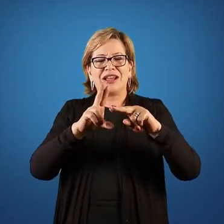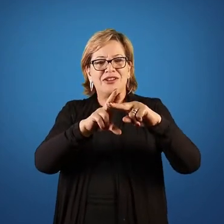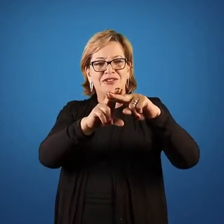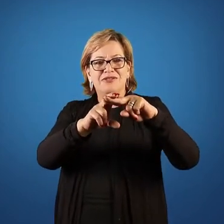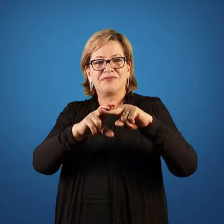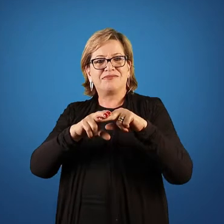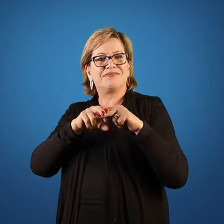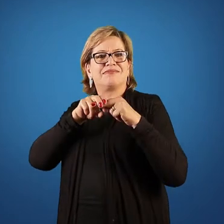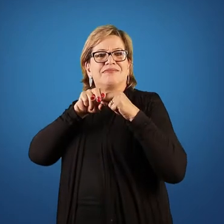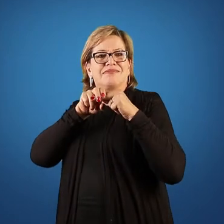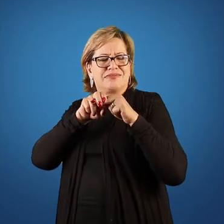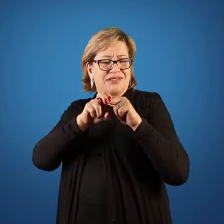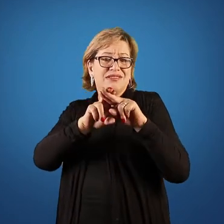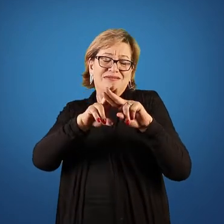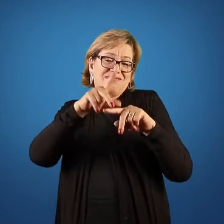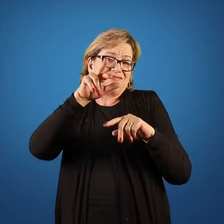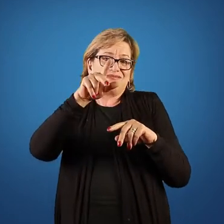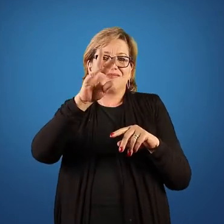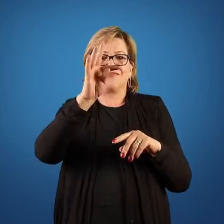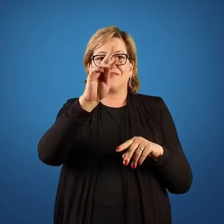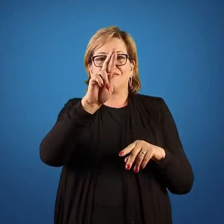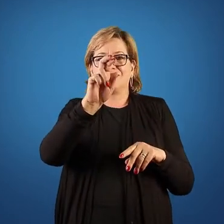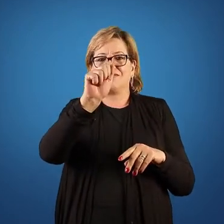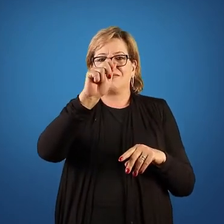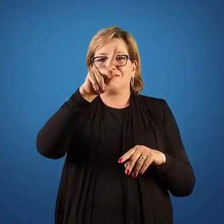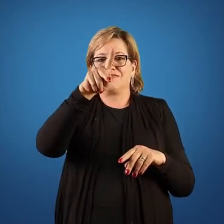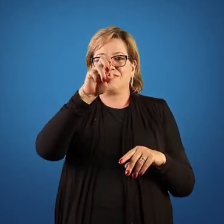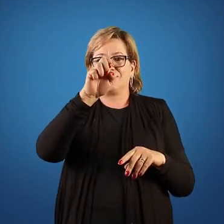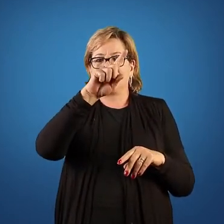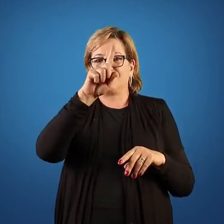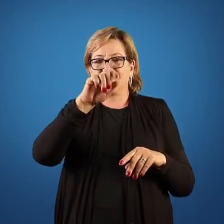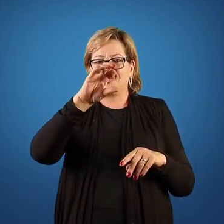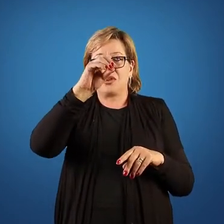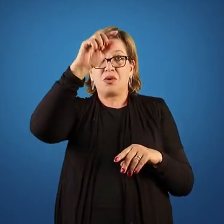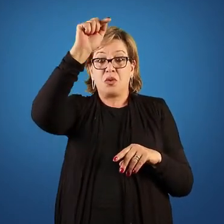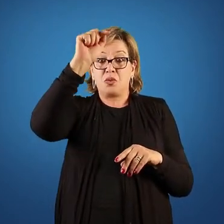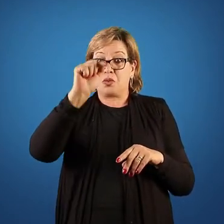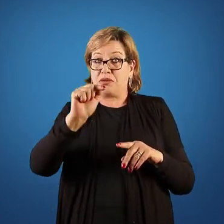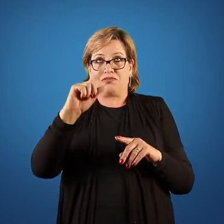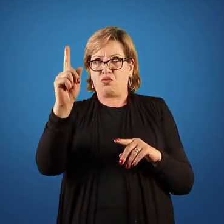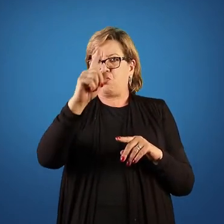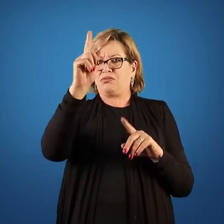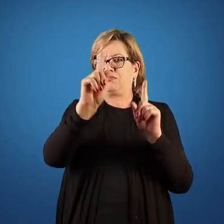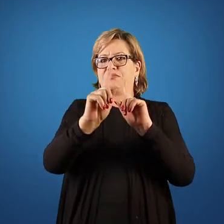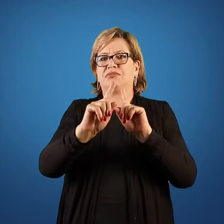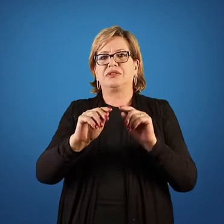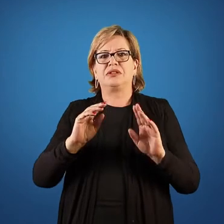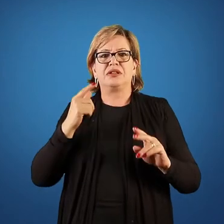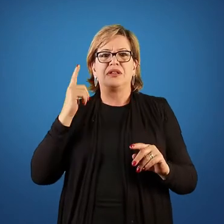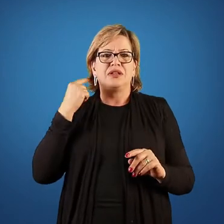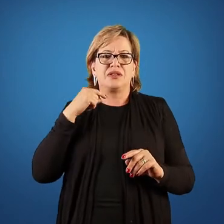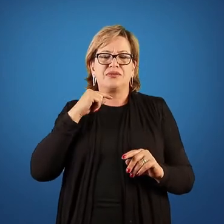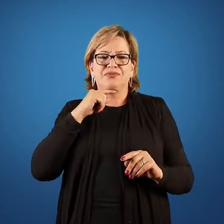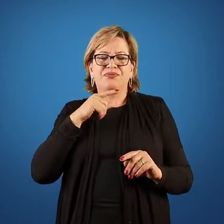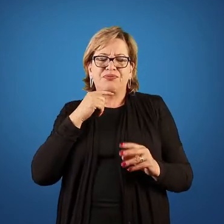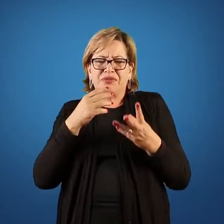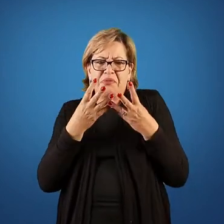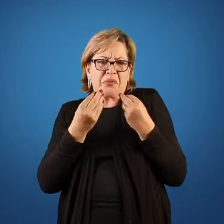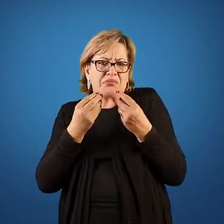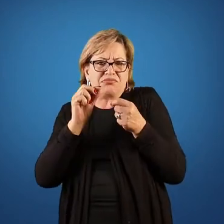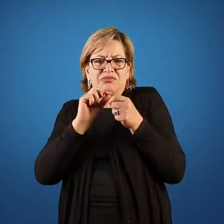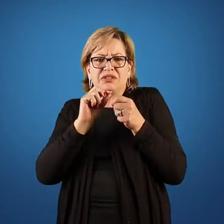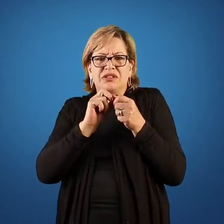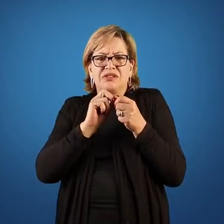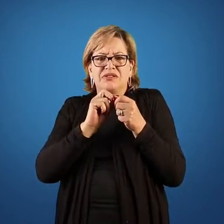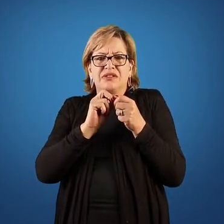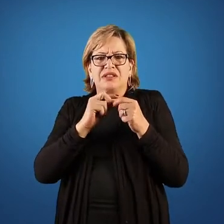né, que na verdade é um trapézio, mas é um trapézio bem baixo. A gente não consegue realizar muitos elementos